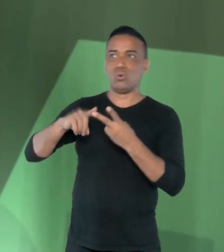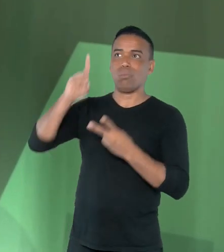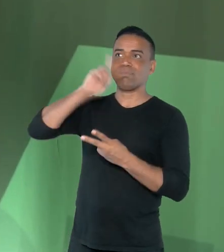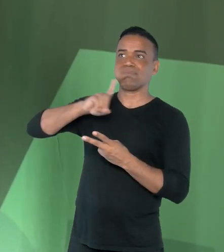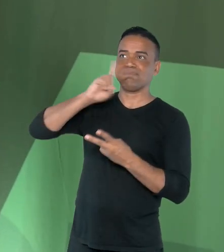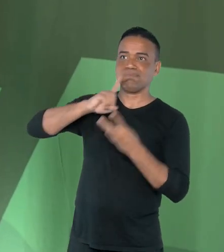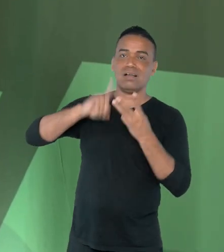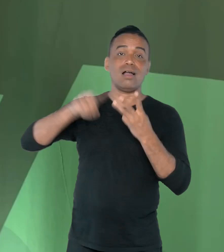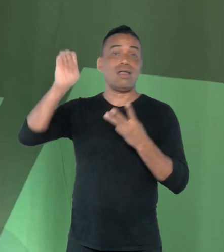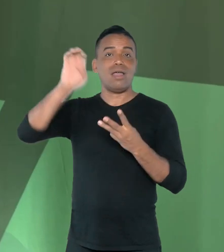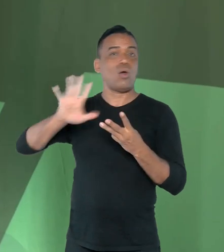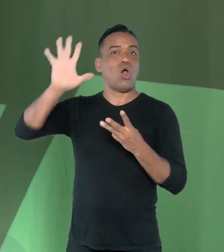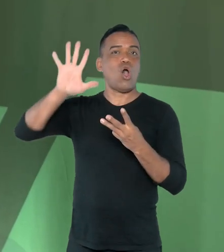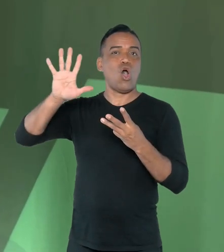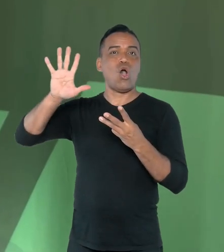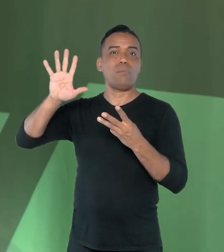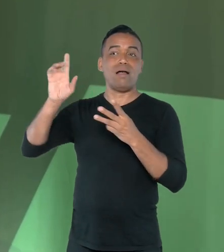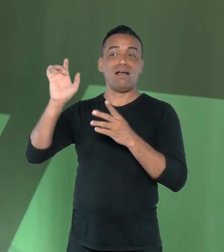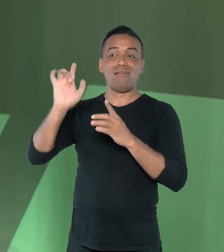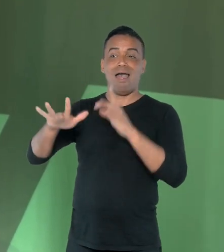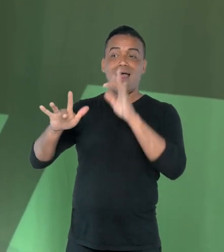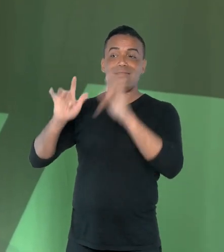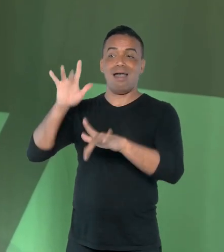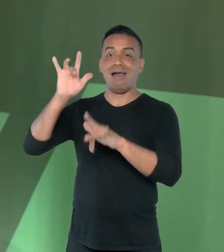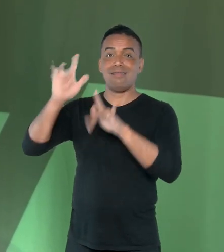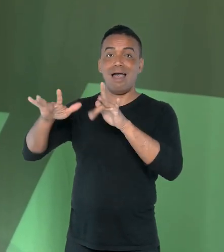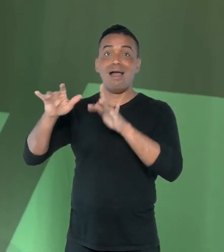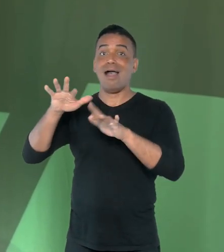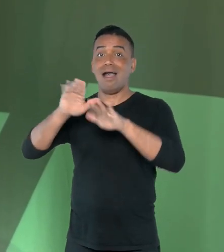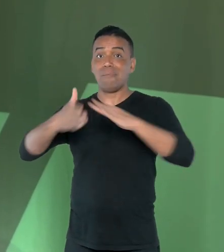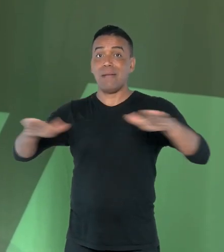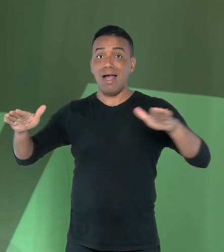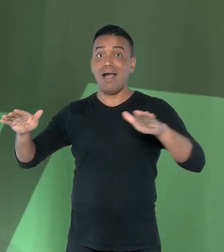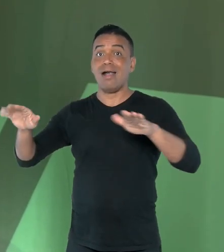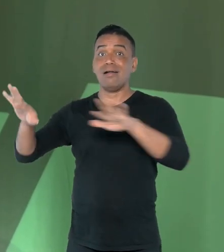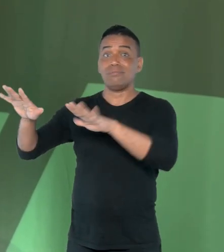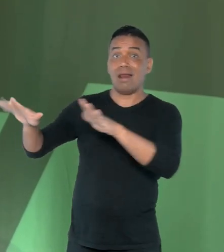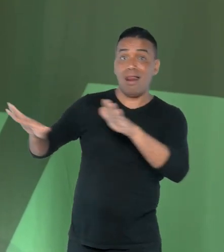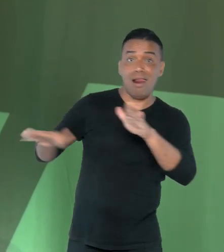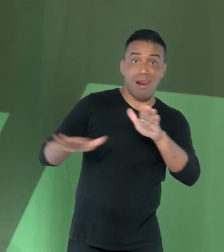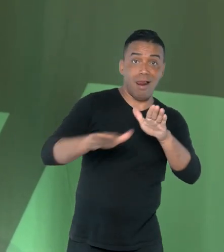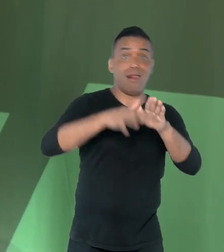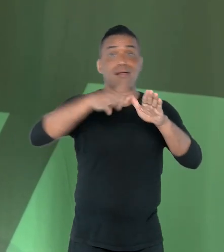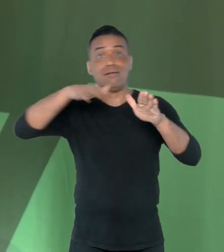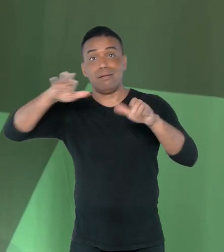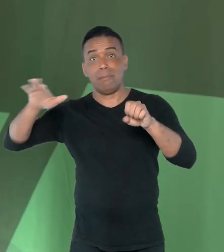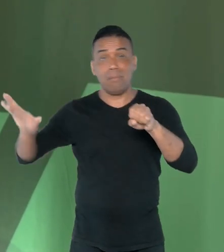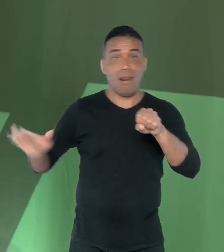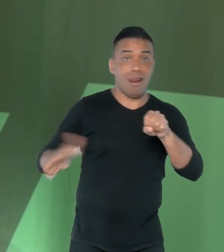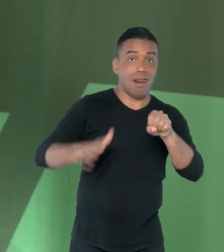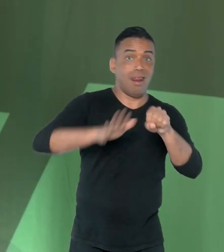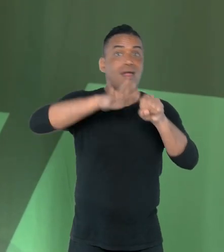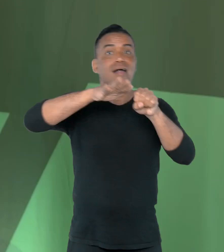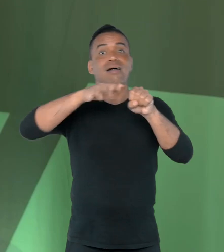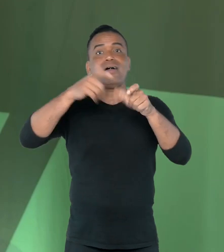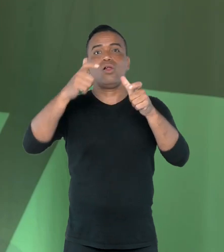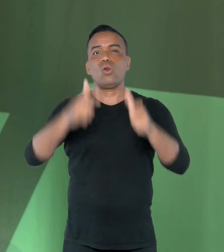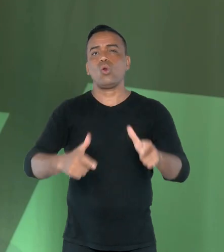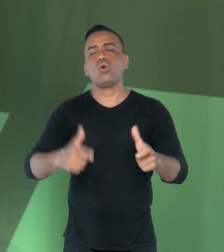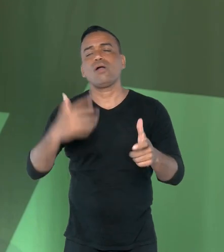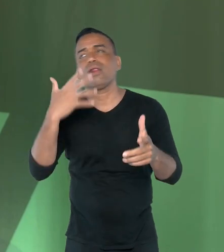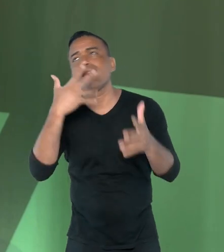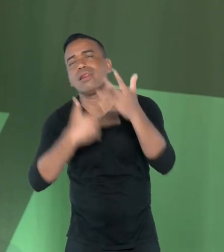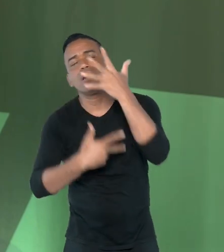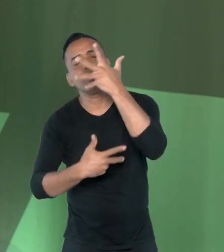Unidos, da Europa. Essas ilhas de lixo, elas caminham pelo oceano e elas acabam chegando nessas ilhas que são paradisíacas. Eles